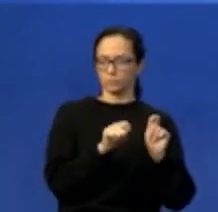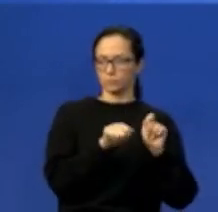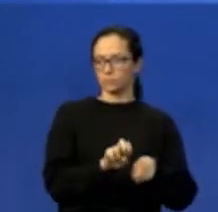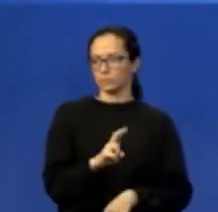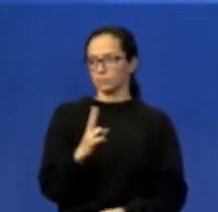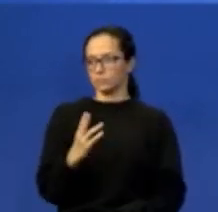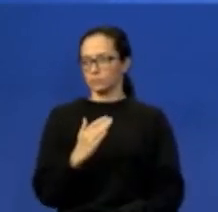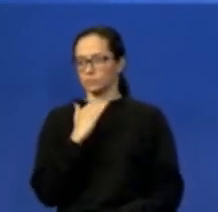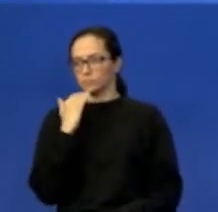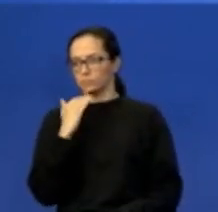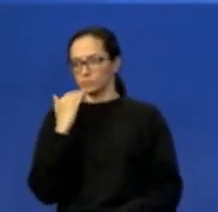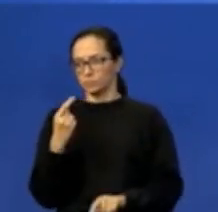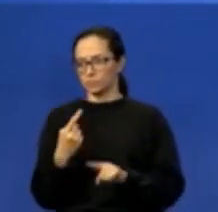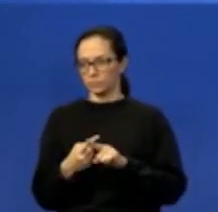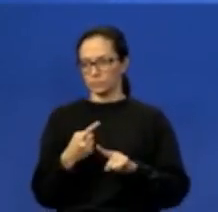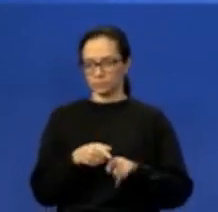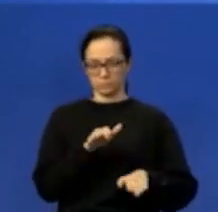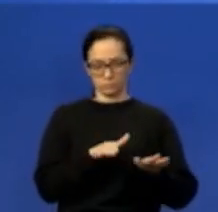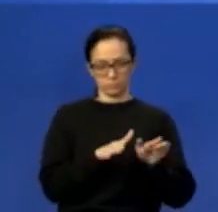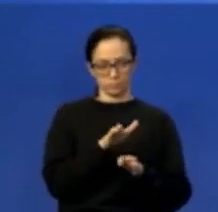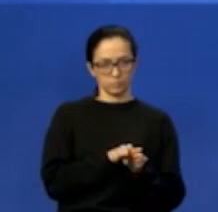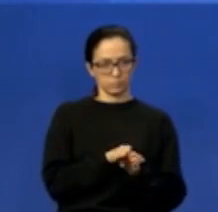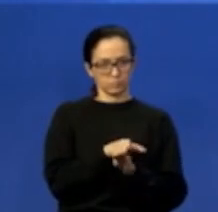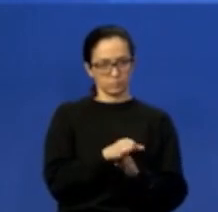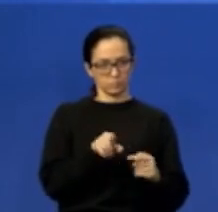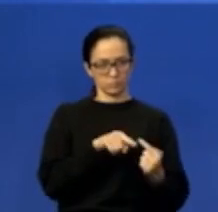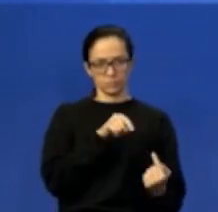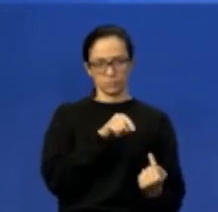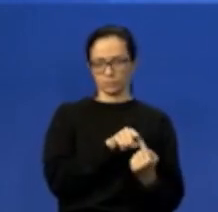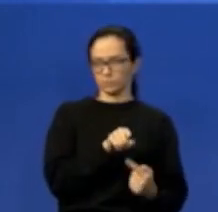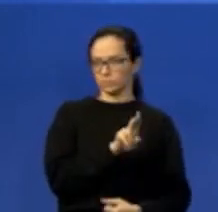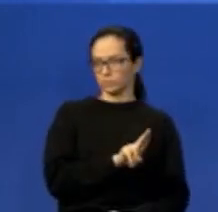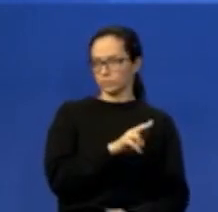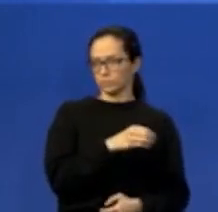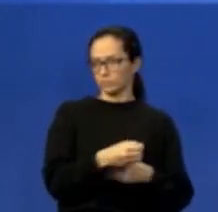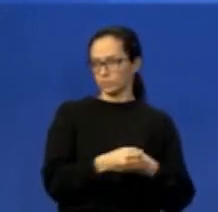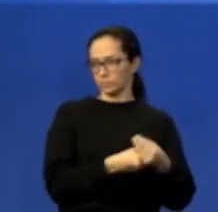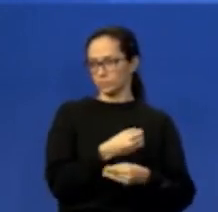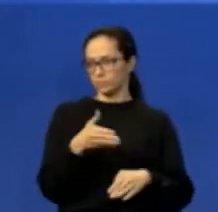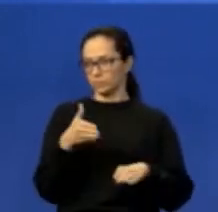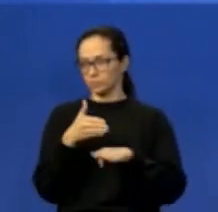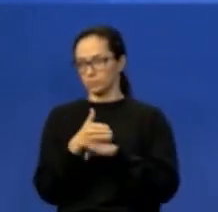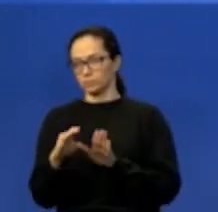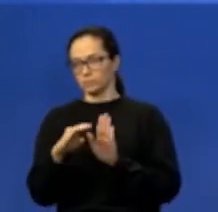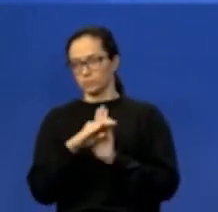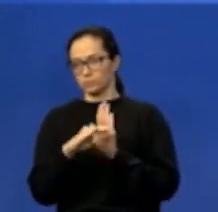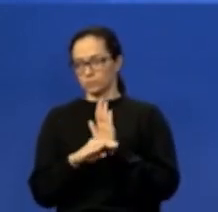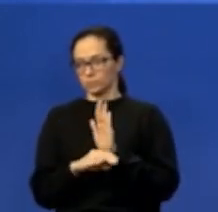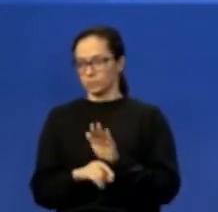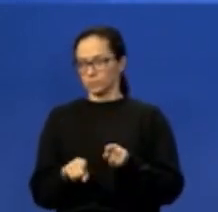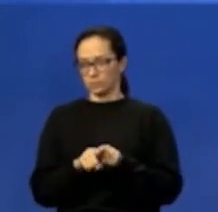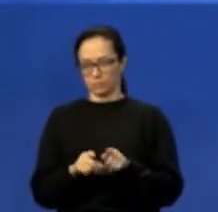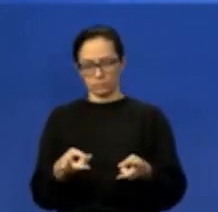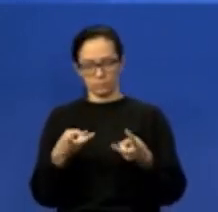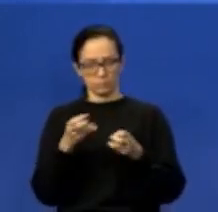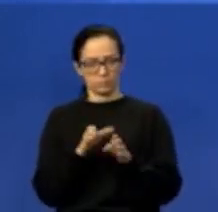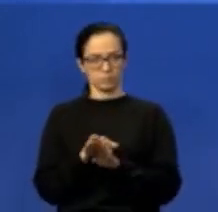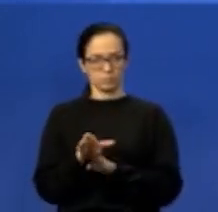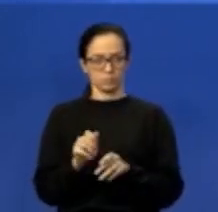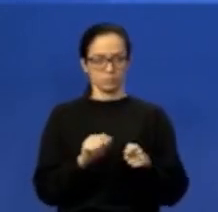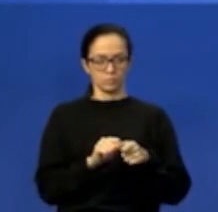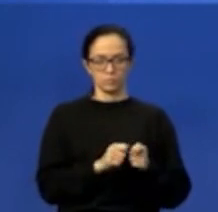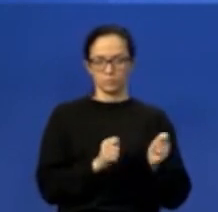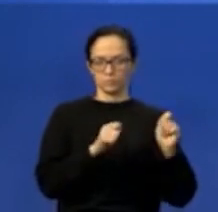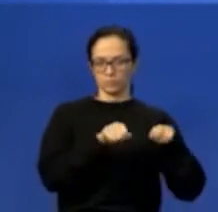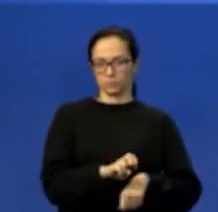controláveis, porque depende da orientação que ele teve e da realização dessa orientação ou